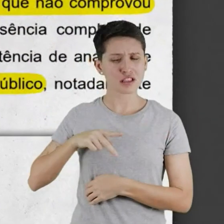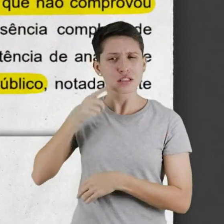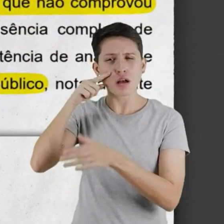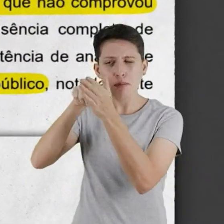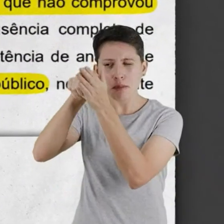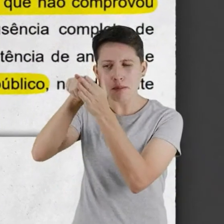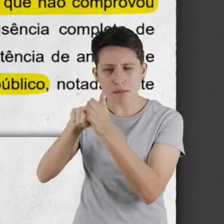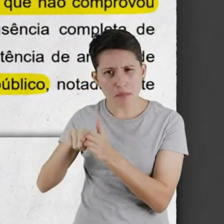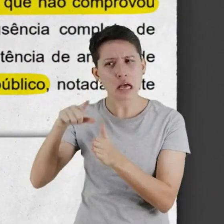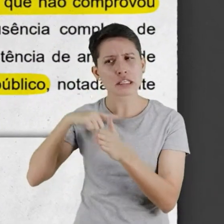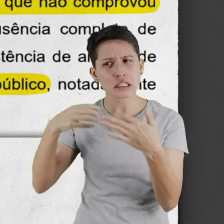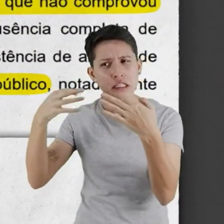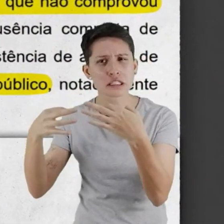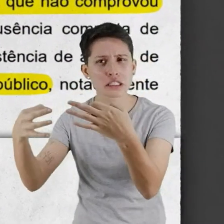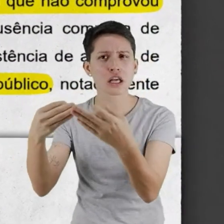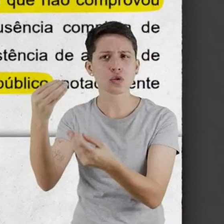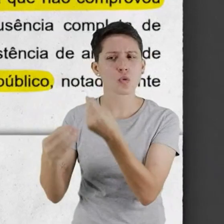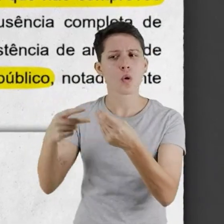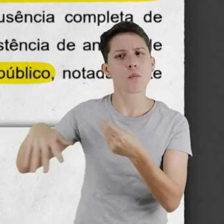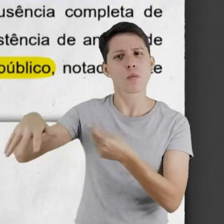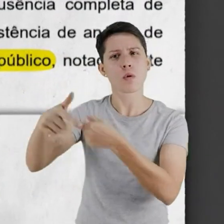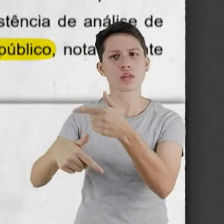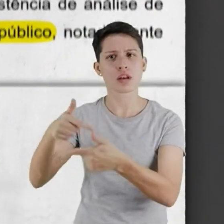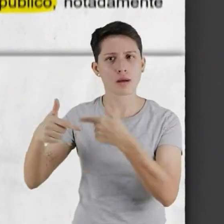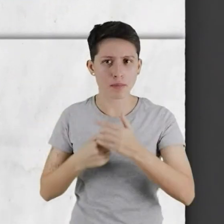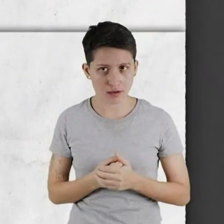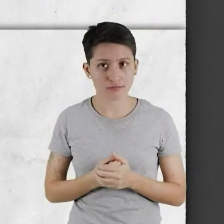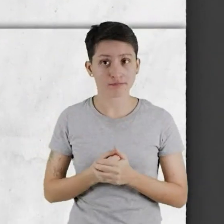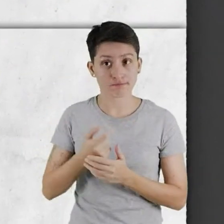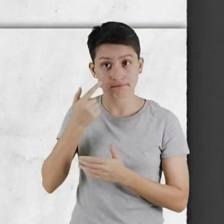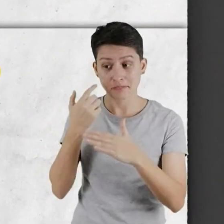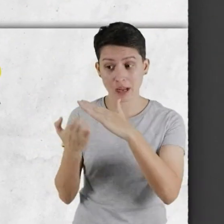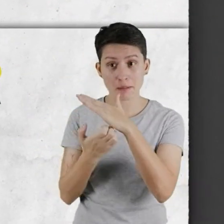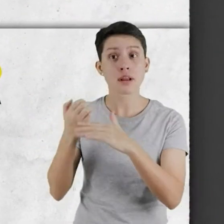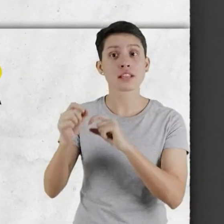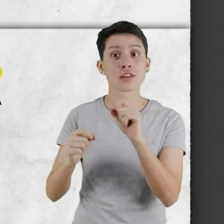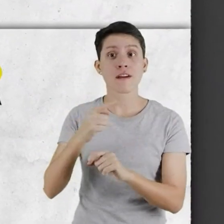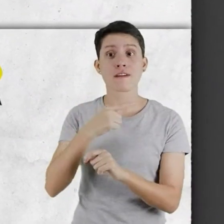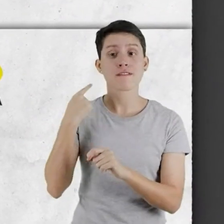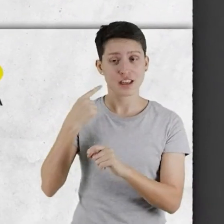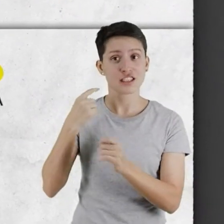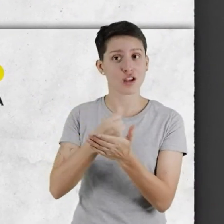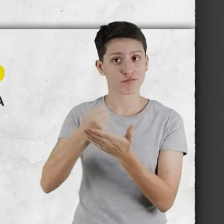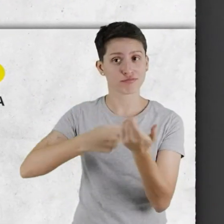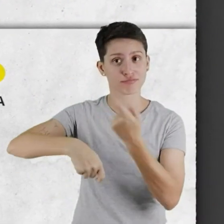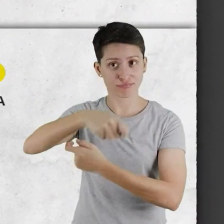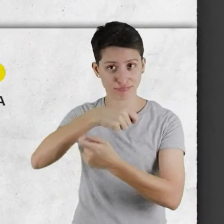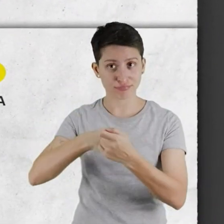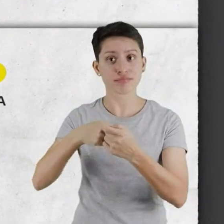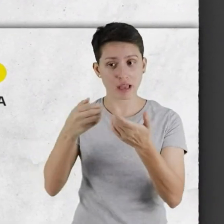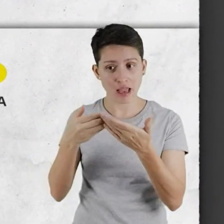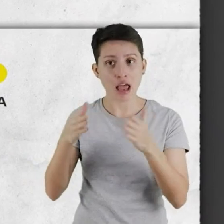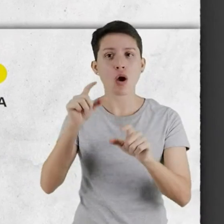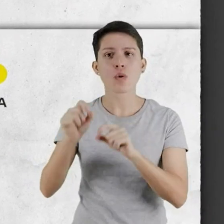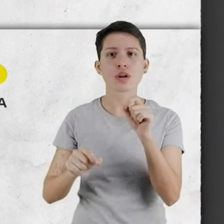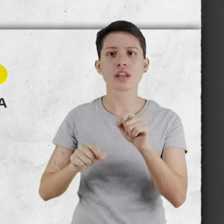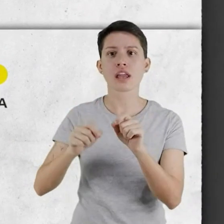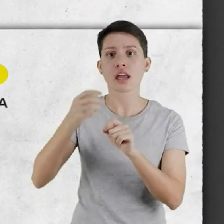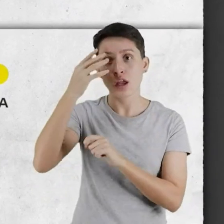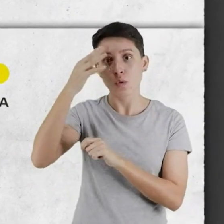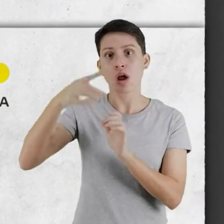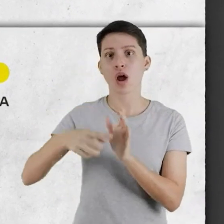Público, que investiga as irregularidades do governo Topazio. O centro comercial Carianos, que venceu o contrato de administração do imóvel, foi